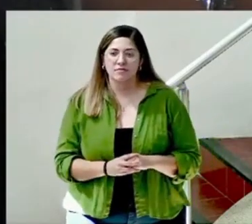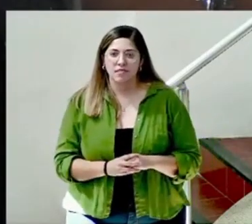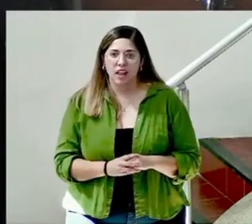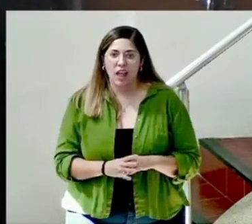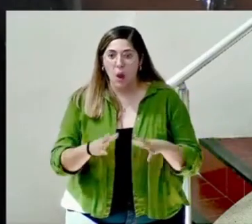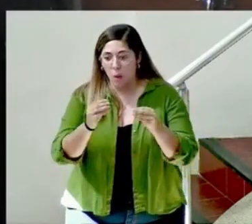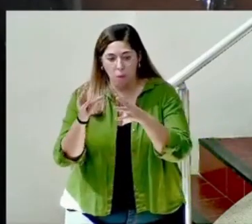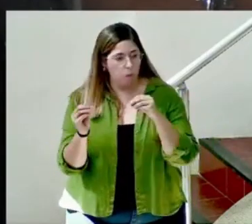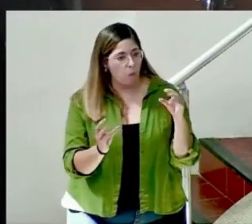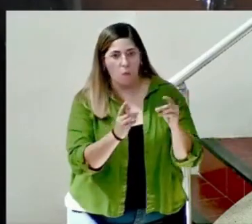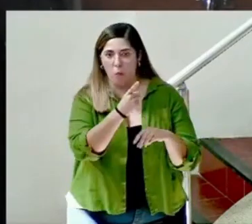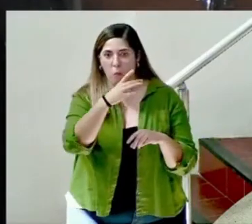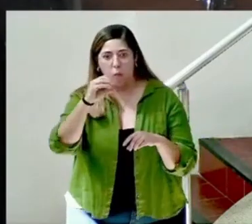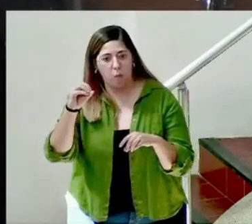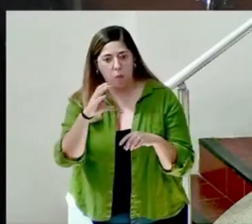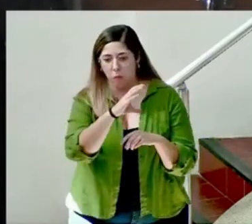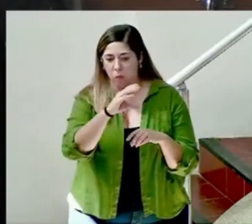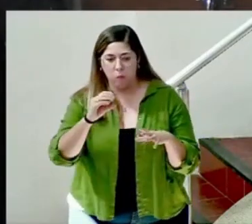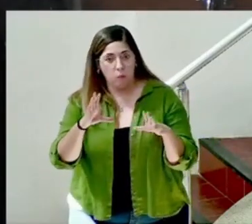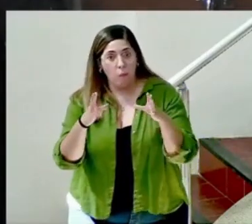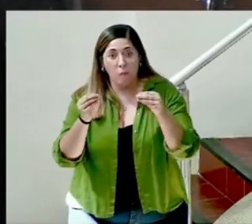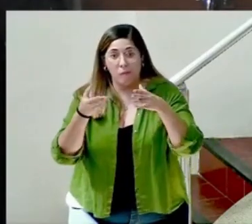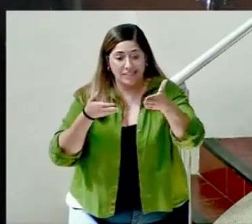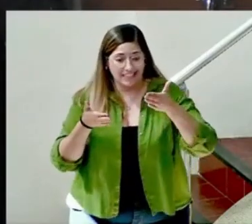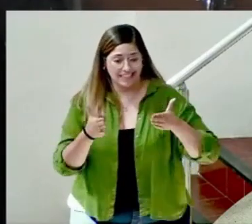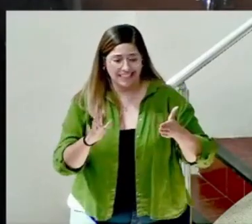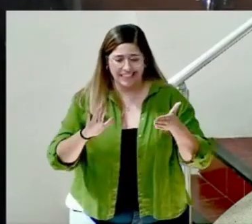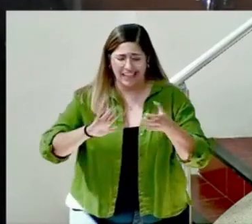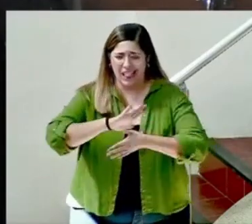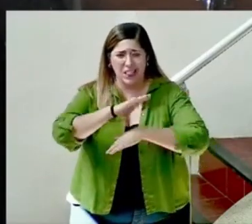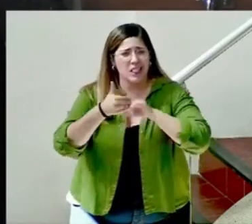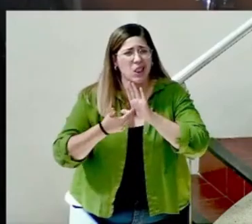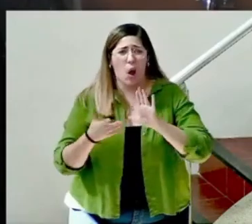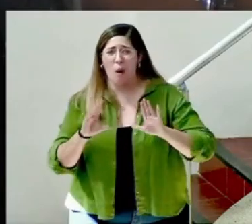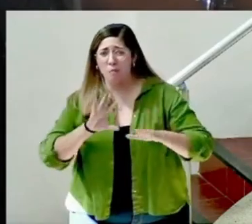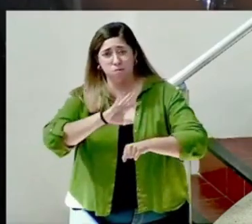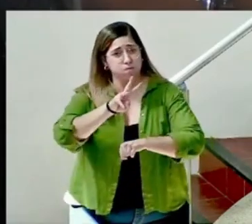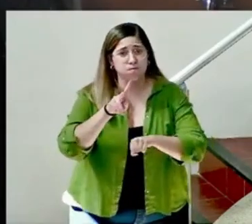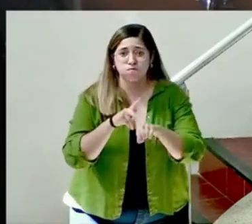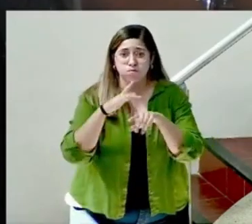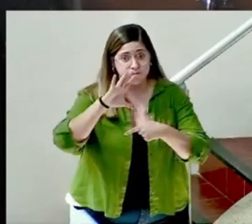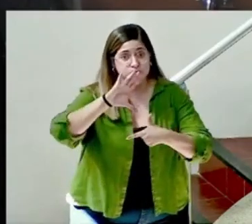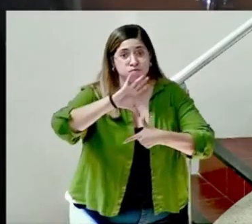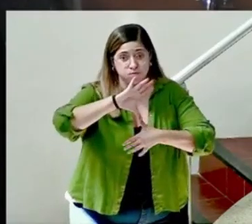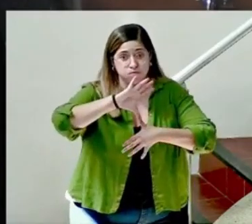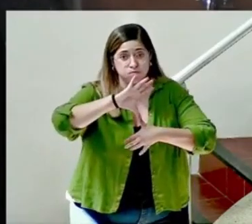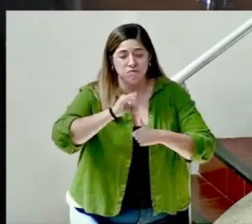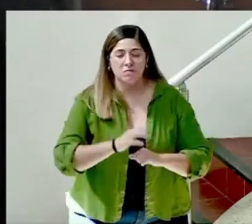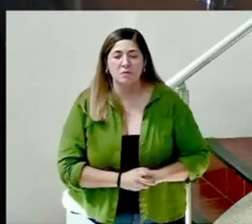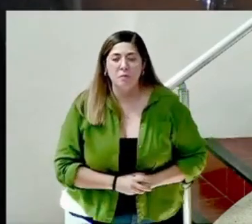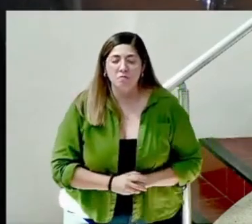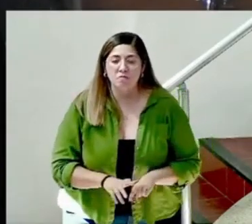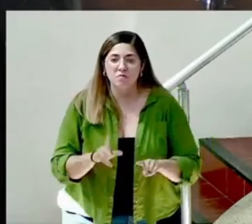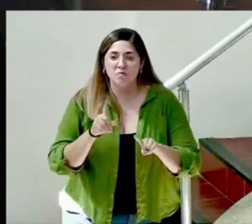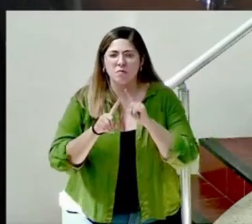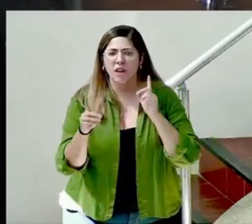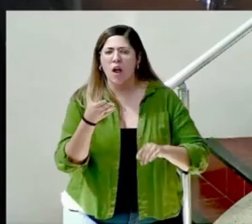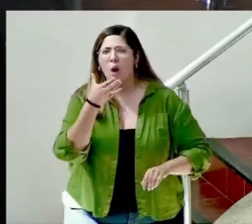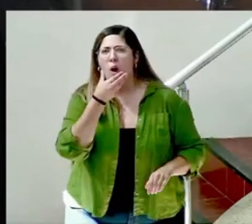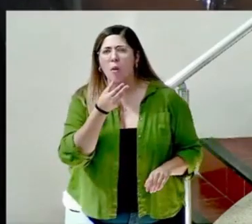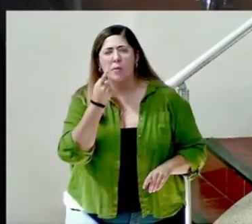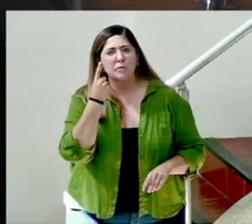centenas e centenas de lojas espalhadas no país inteiro. Este homem tomou uma decisão lá